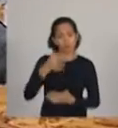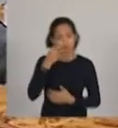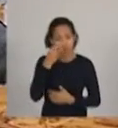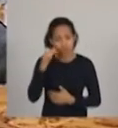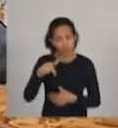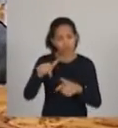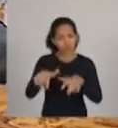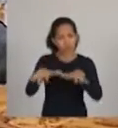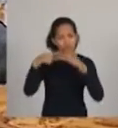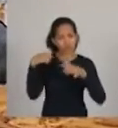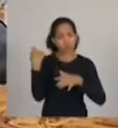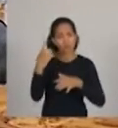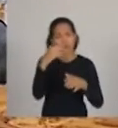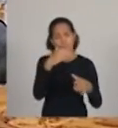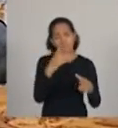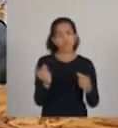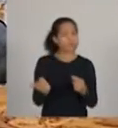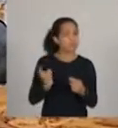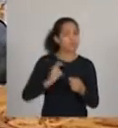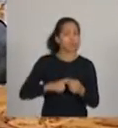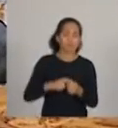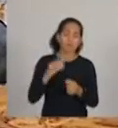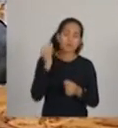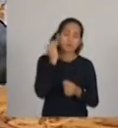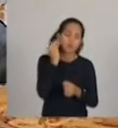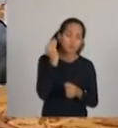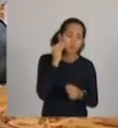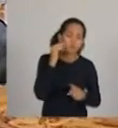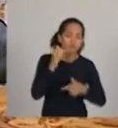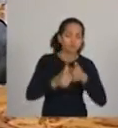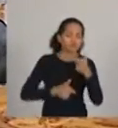Nós precisamos voltar ao nosso trabalho